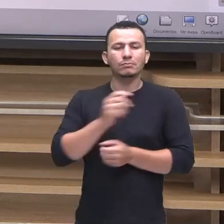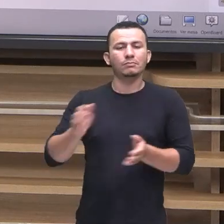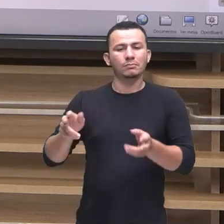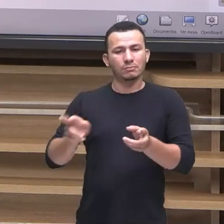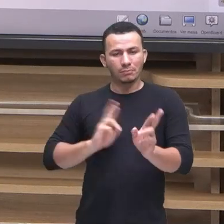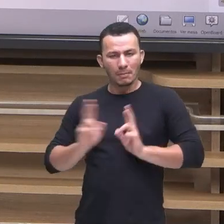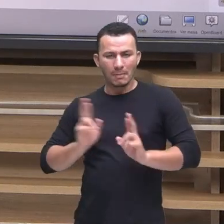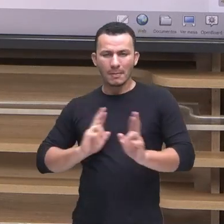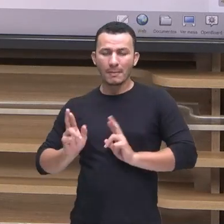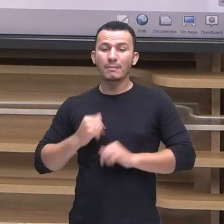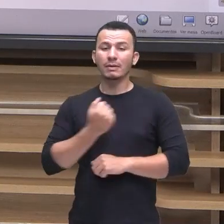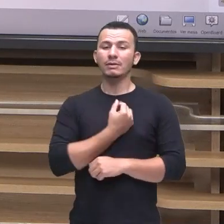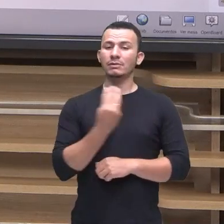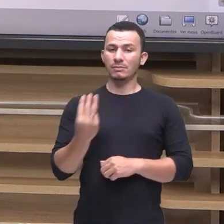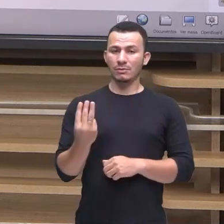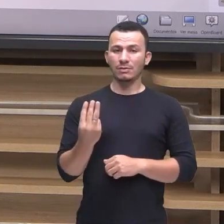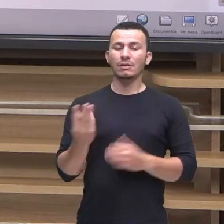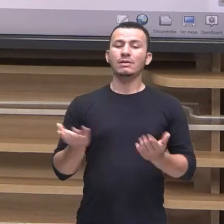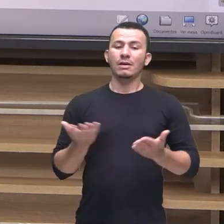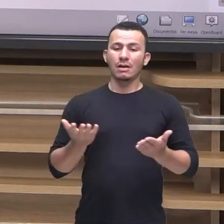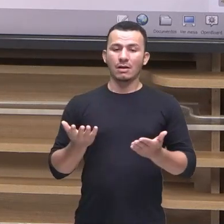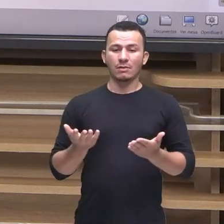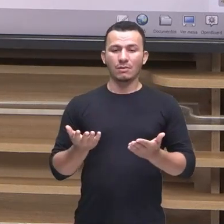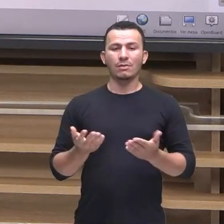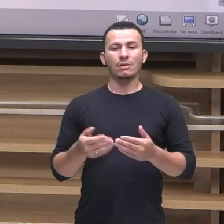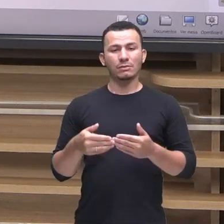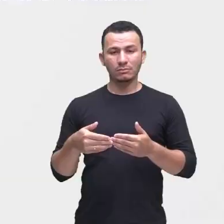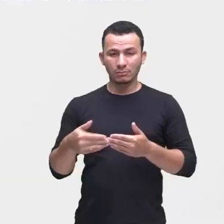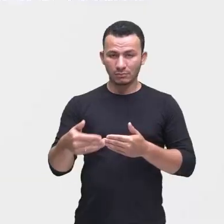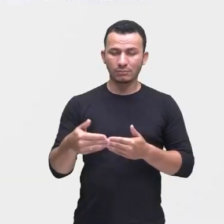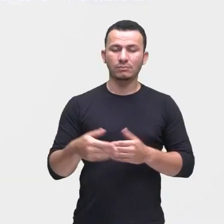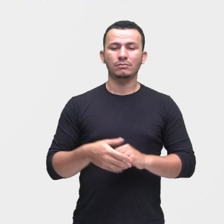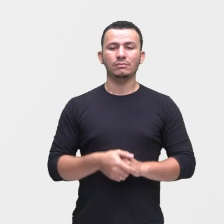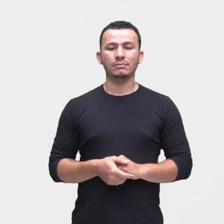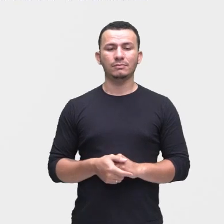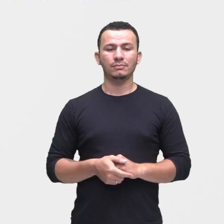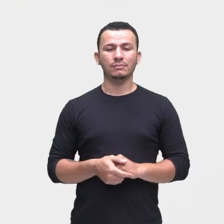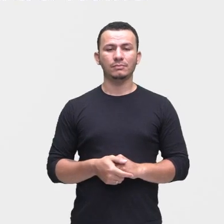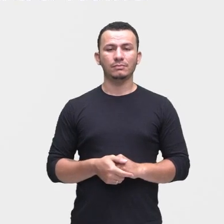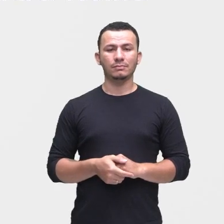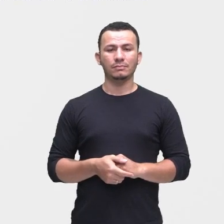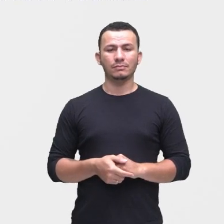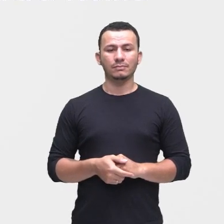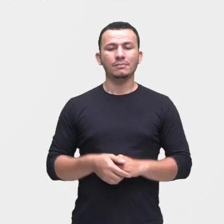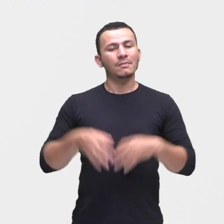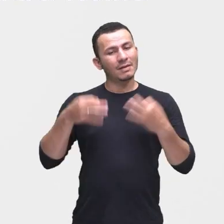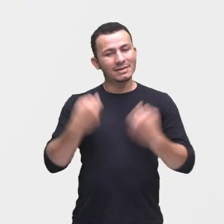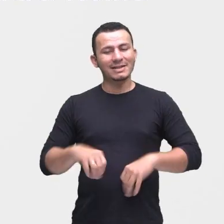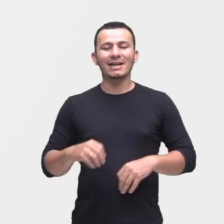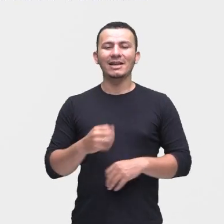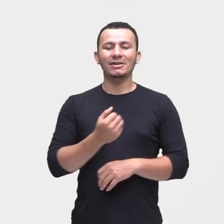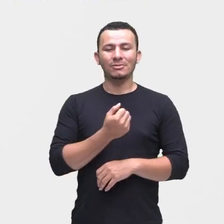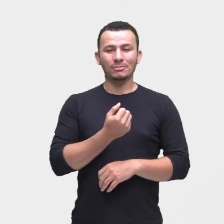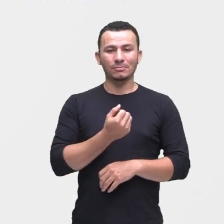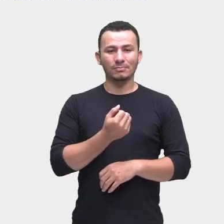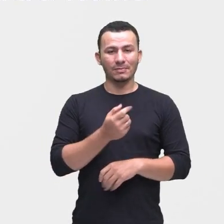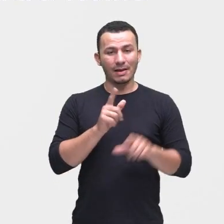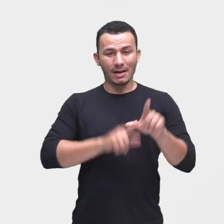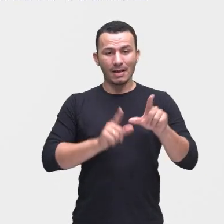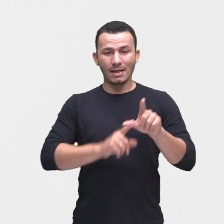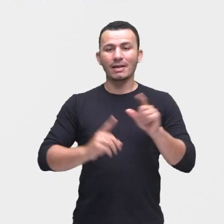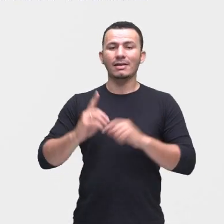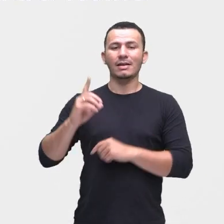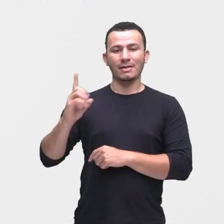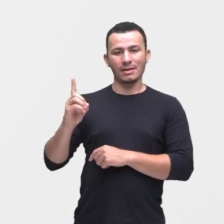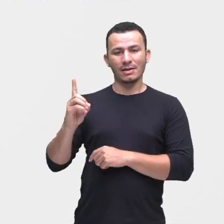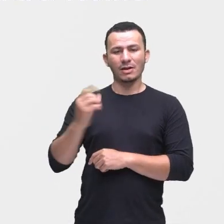aqui terceira questão, e vamos para a resposta dessa questão. A alternativa D é a resposta correta.